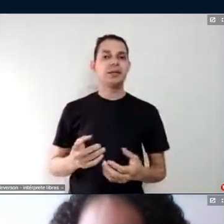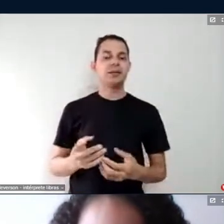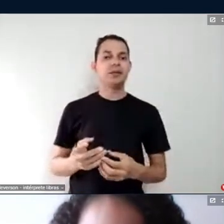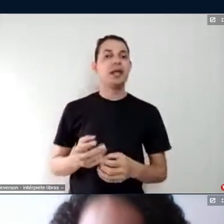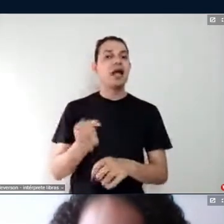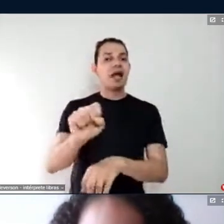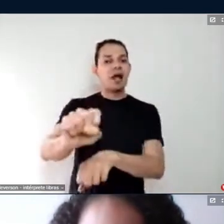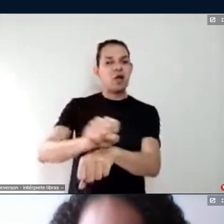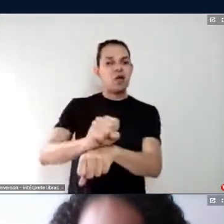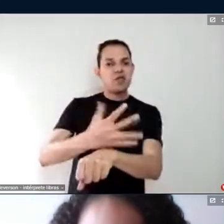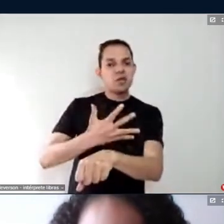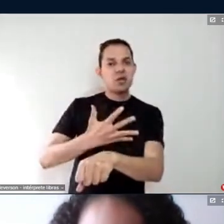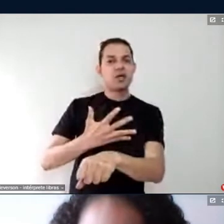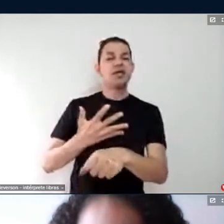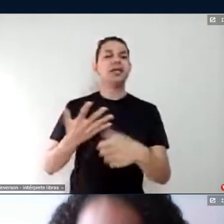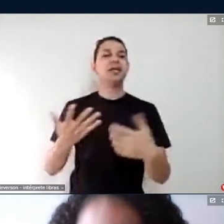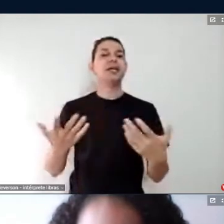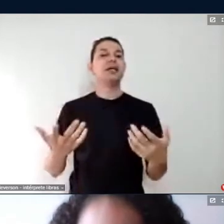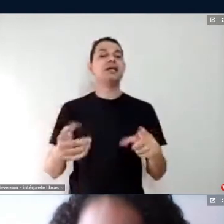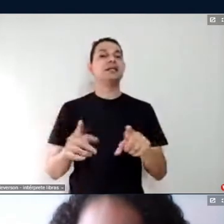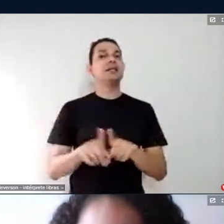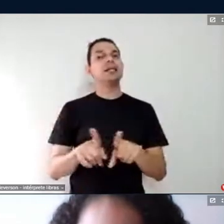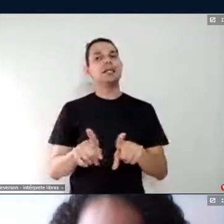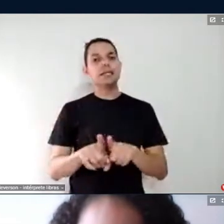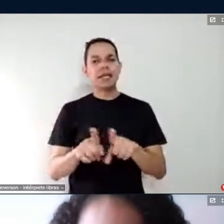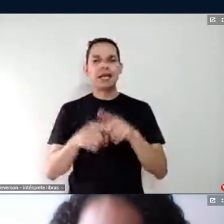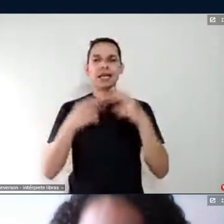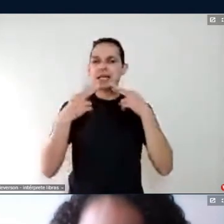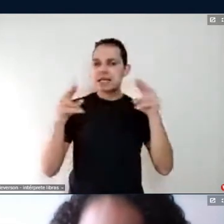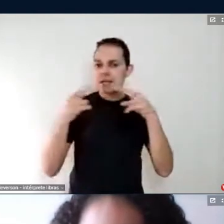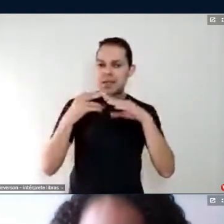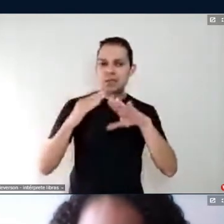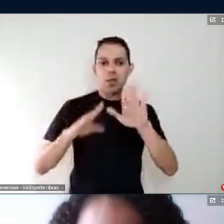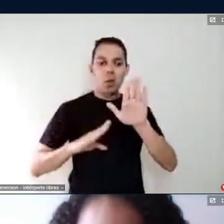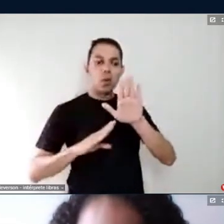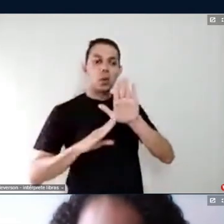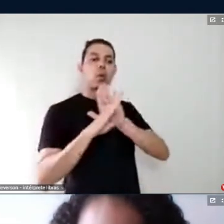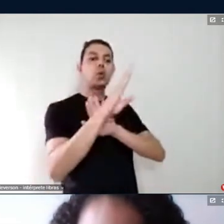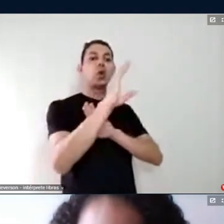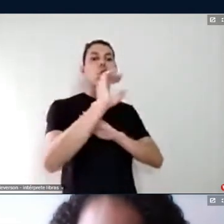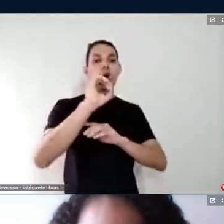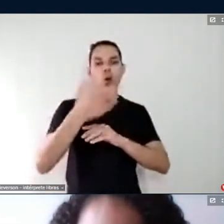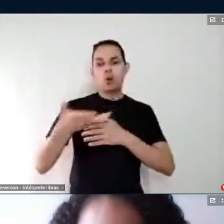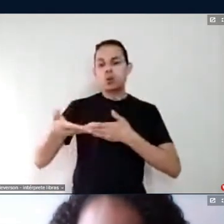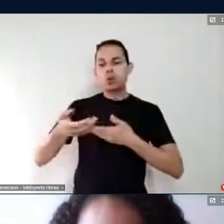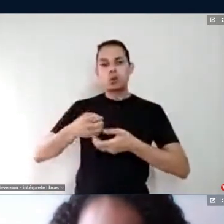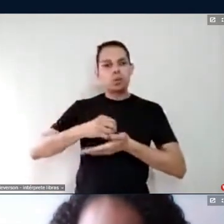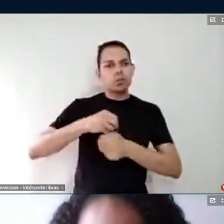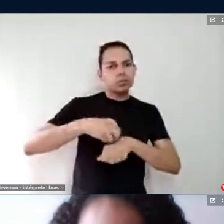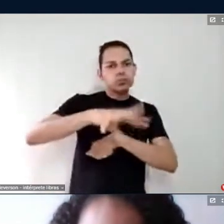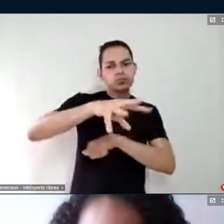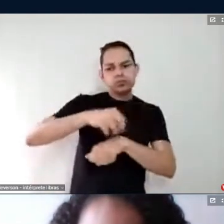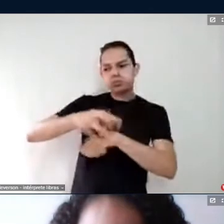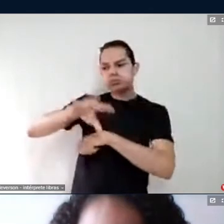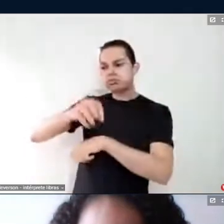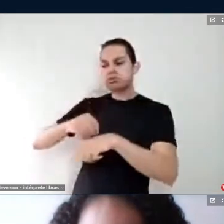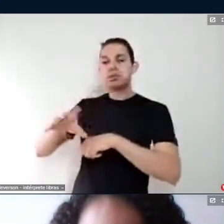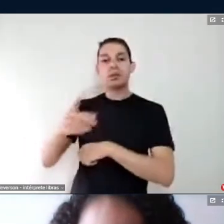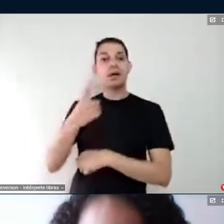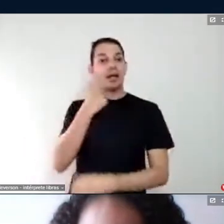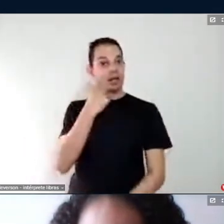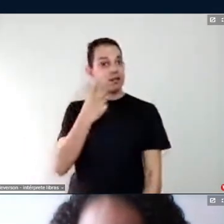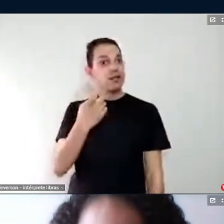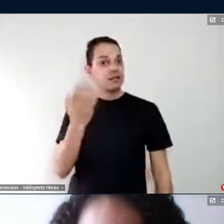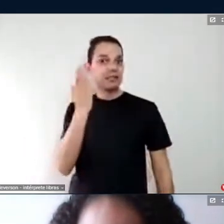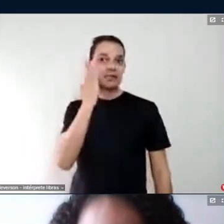ouvidoria, se está aumentando o número de reclamações ou de interações, isso seria muito interessante poder medir